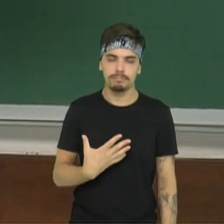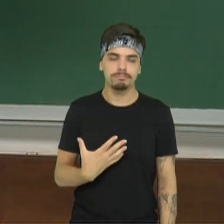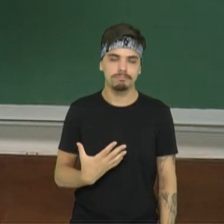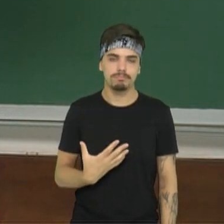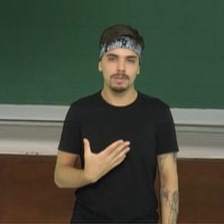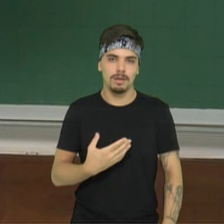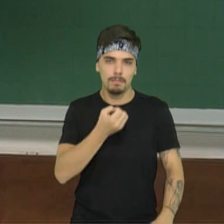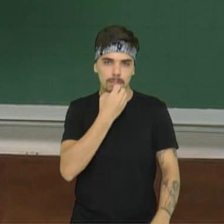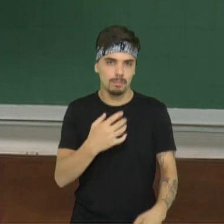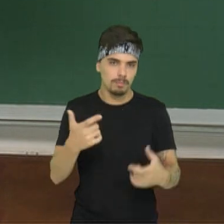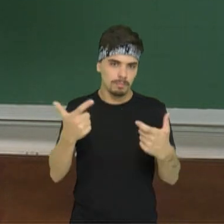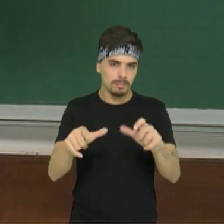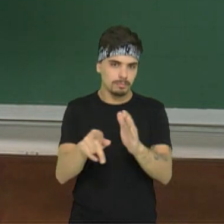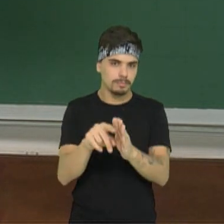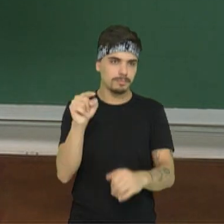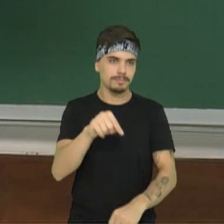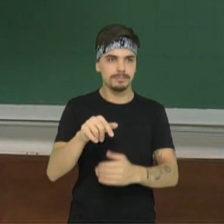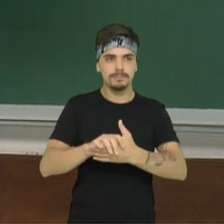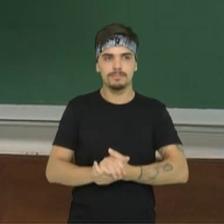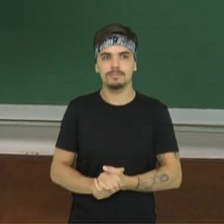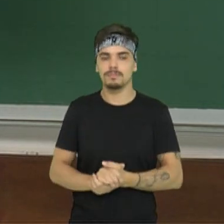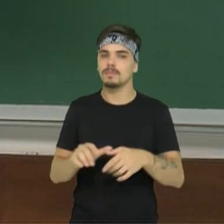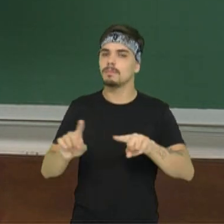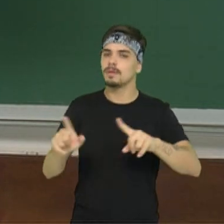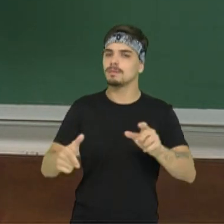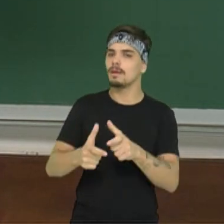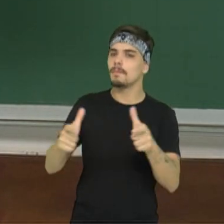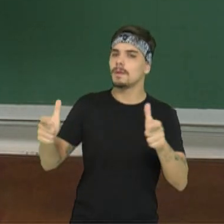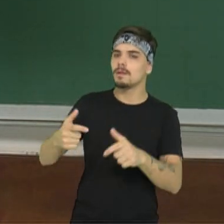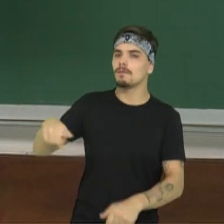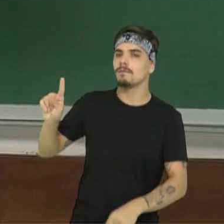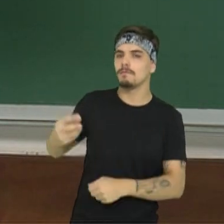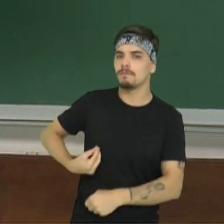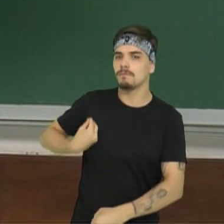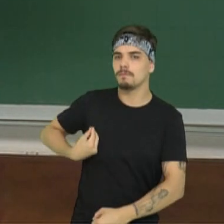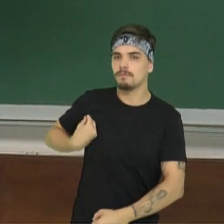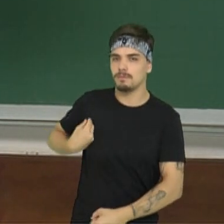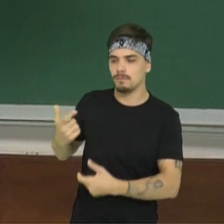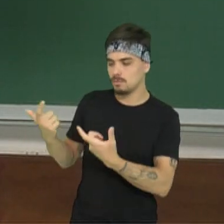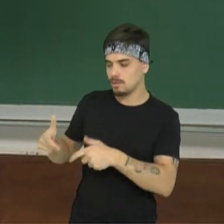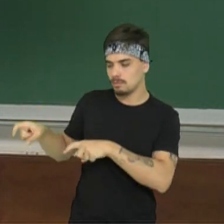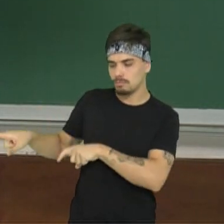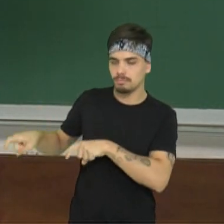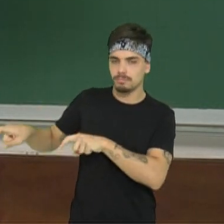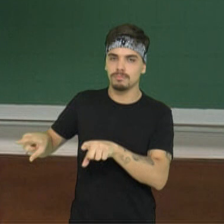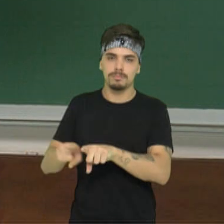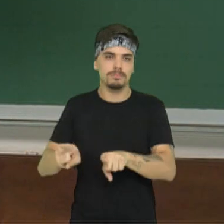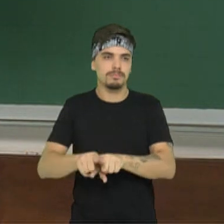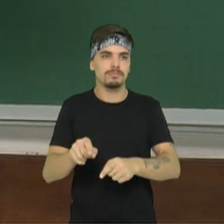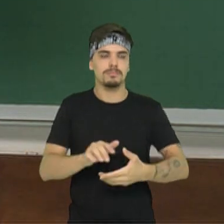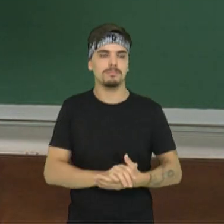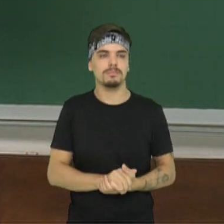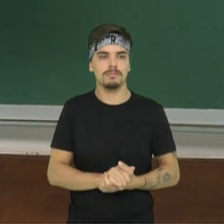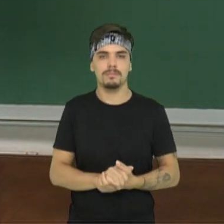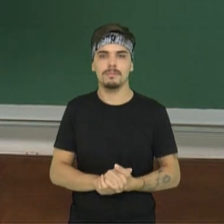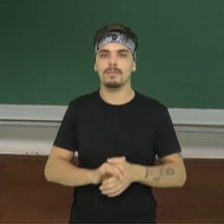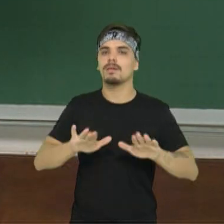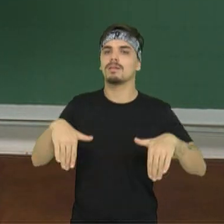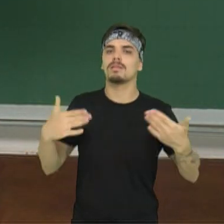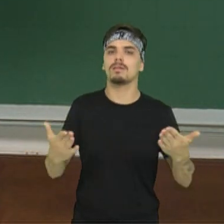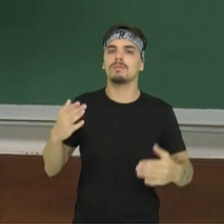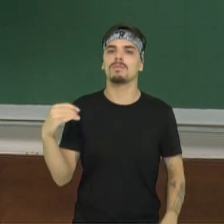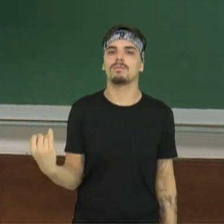eficaz ainda nessas regiões, pois a maior parte também vive em área rural, né, a maior parte da população. Bom, então é